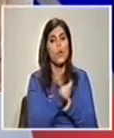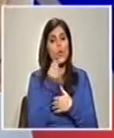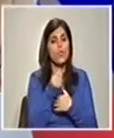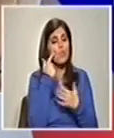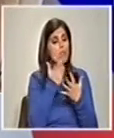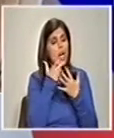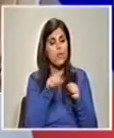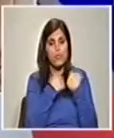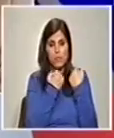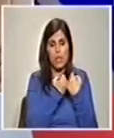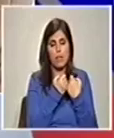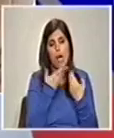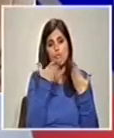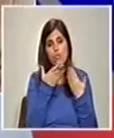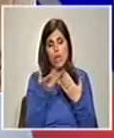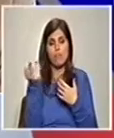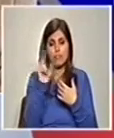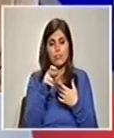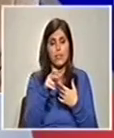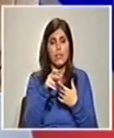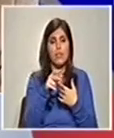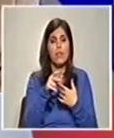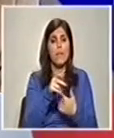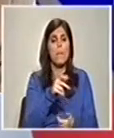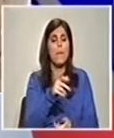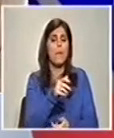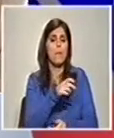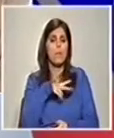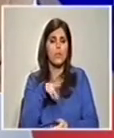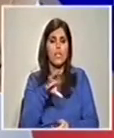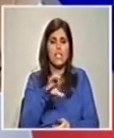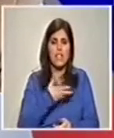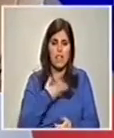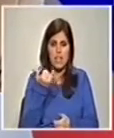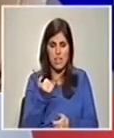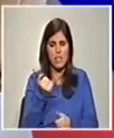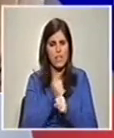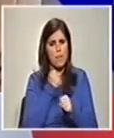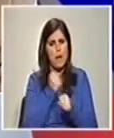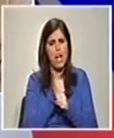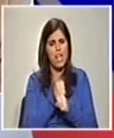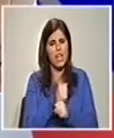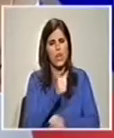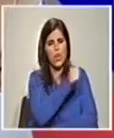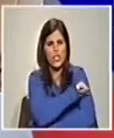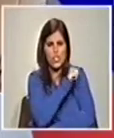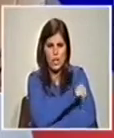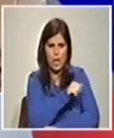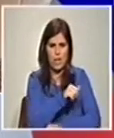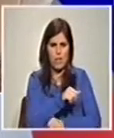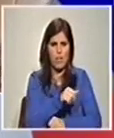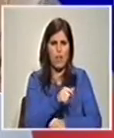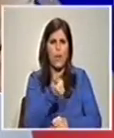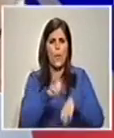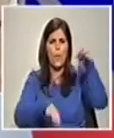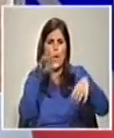Por exemplo, ajudámos a trazer para Portugal uma ONG chamada CDI, que trabalha nas favelas do Rio de Janeiro, a capacitar os jovens para a tecnologia e